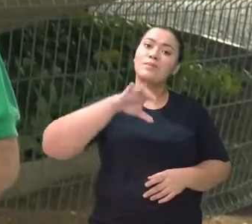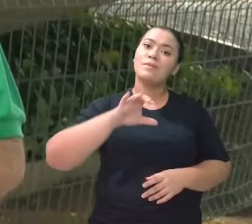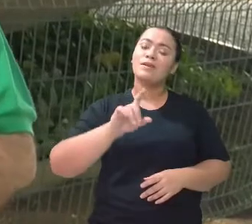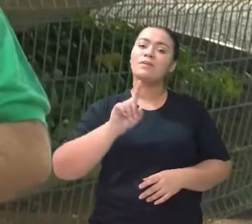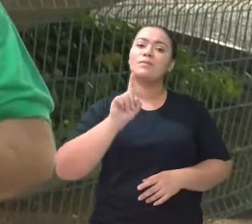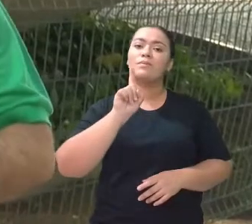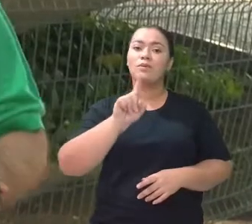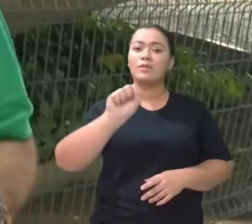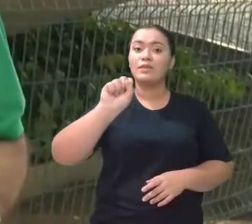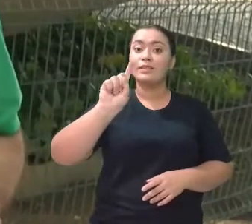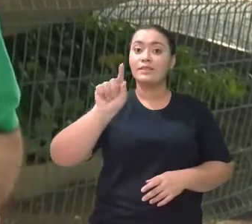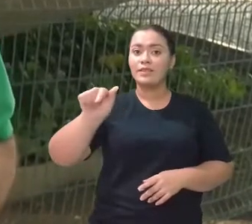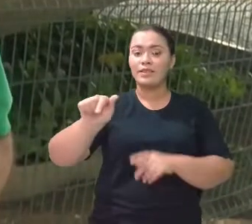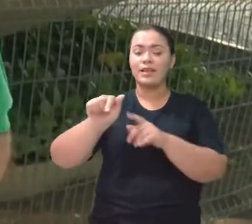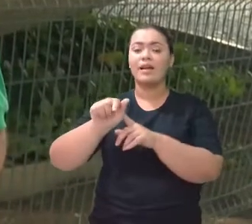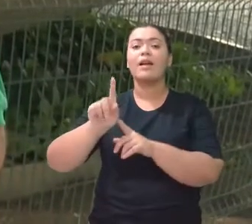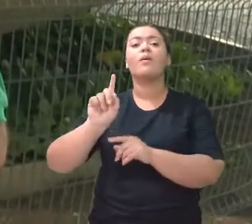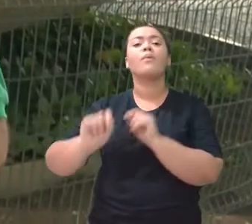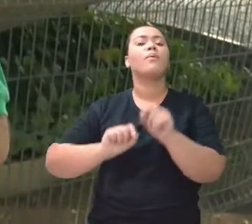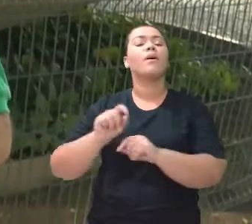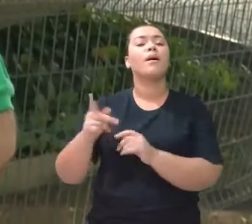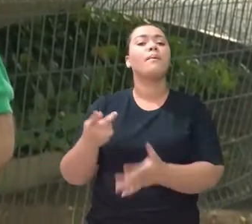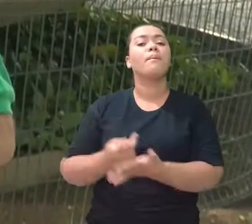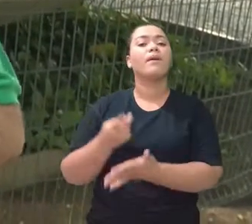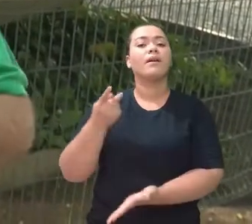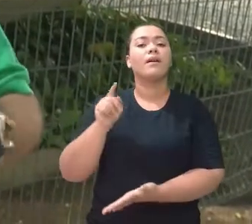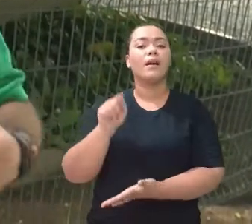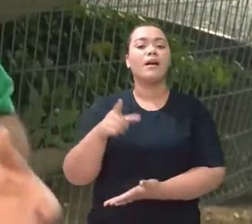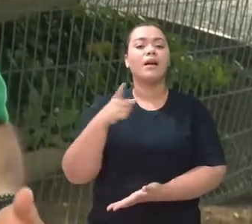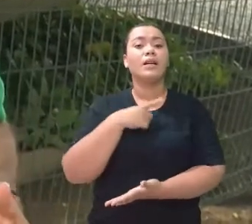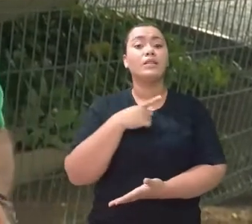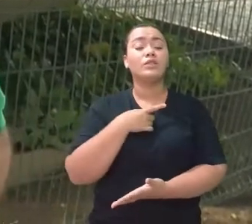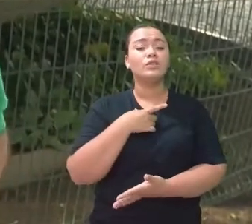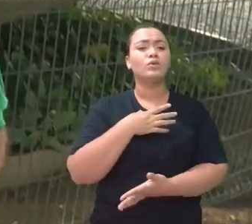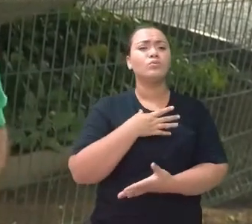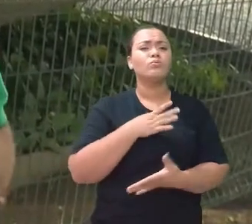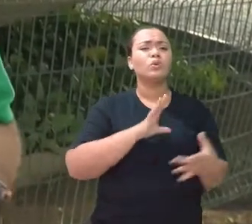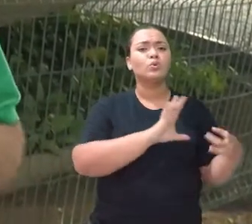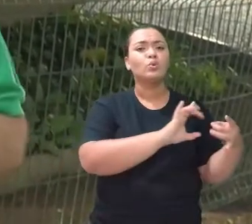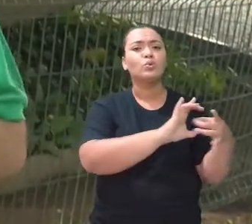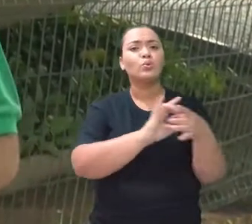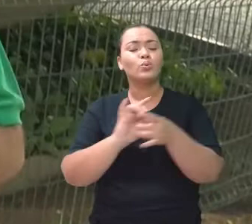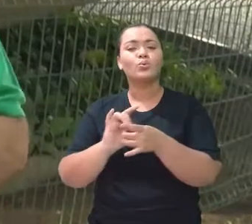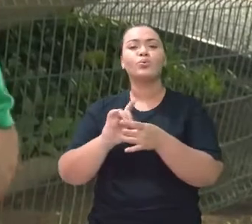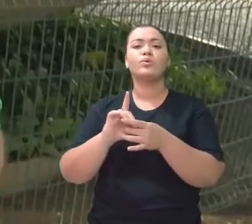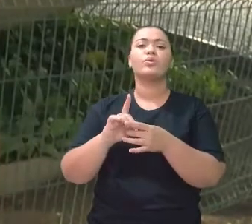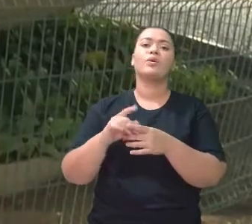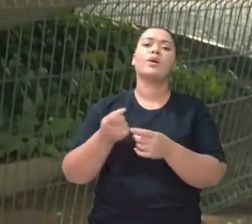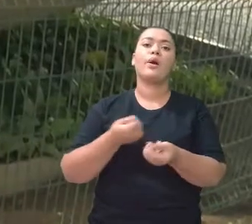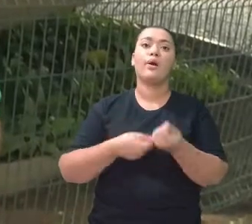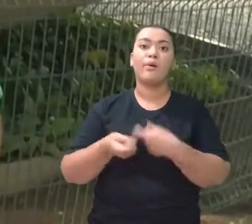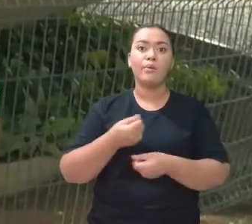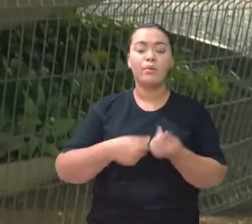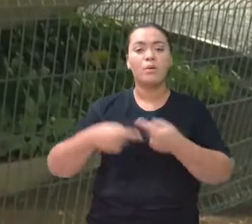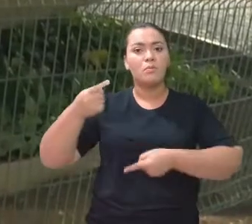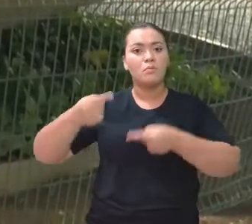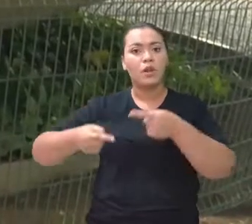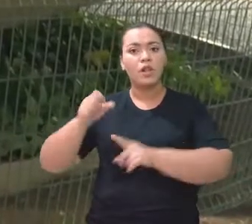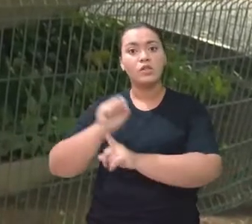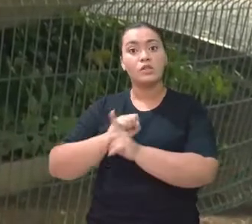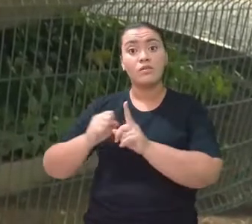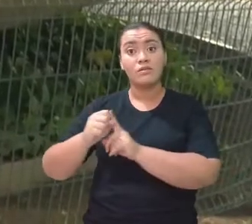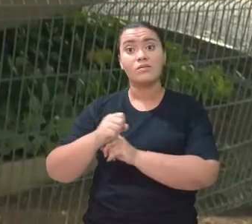E ela vai ocorrer devido a todo um contexto econômico, político e social que